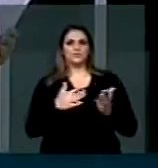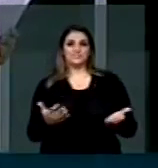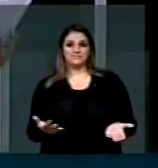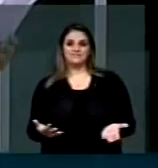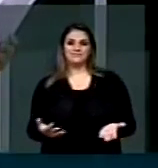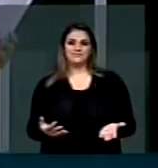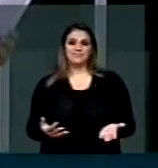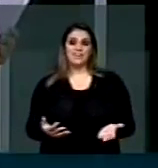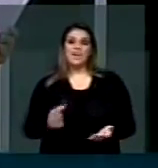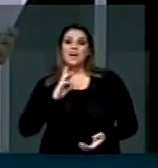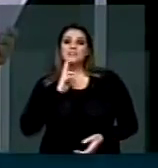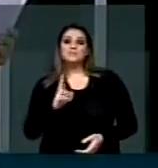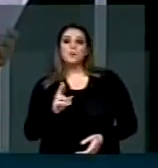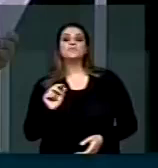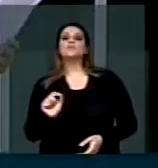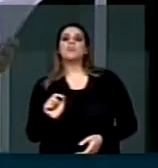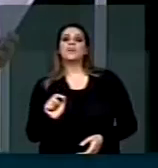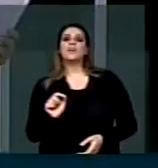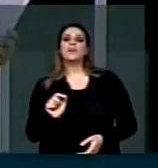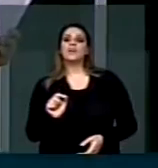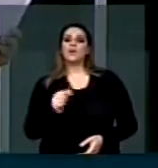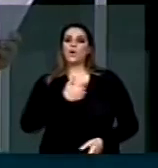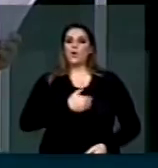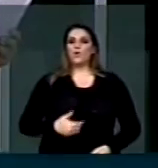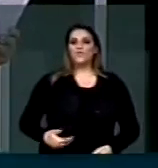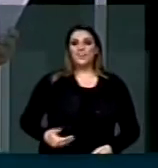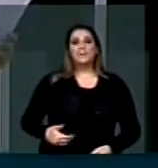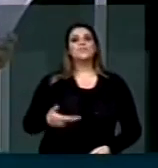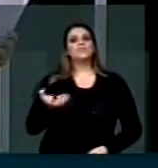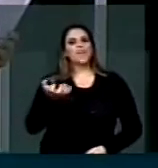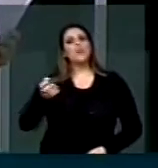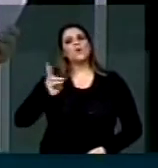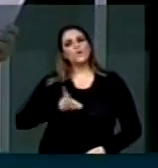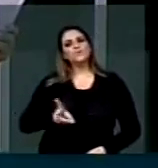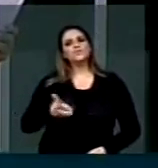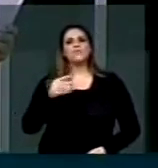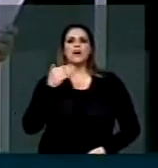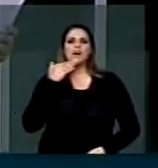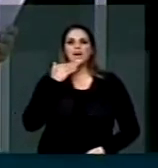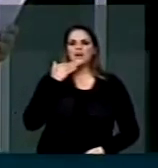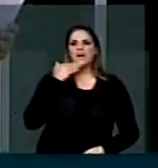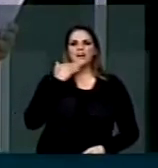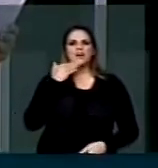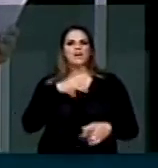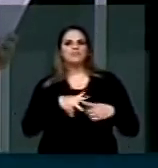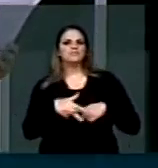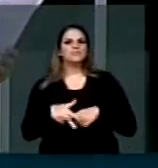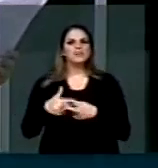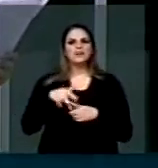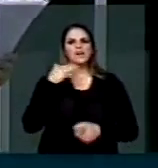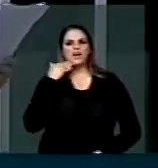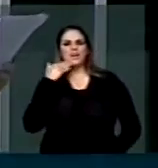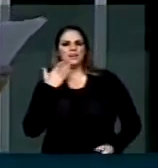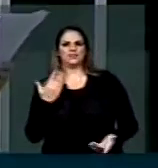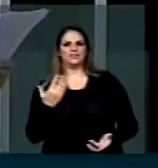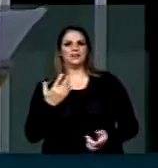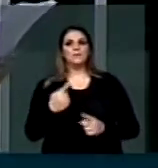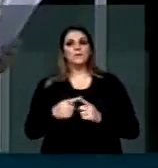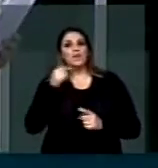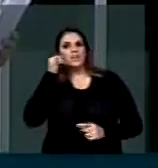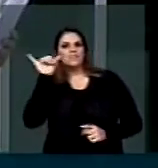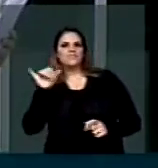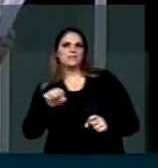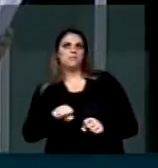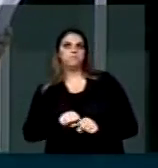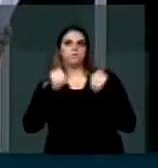resposta a essa pergunta é sim. O governo está satisfeito em fazer os remendos necessários para evitar o desastre, que seria fatal para as pretensões